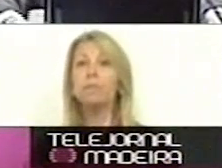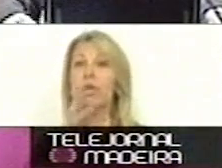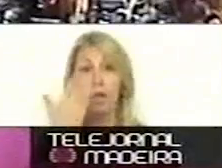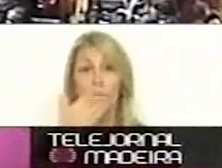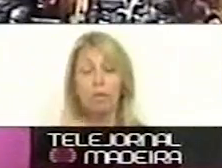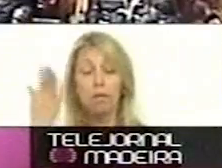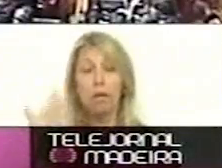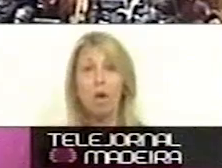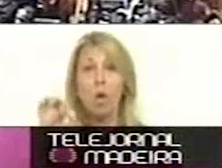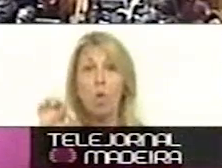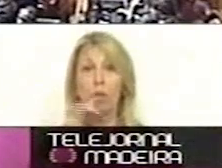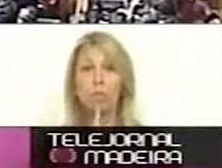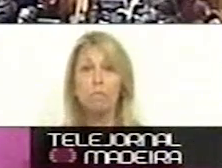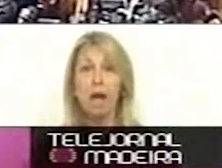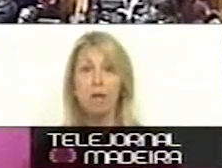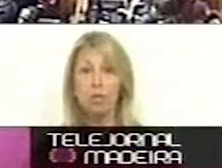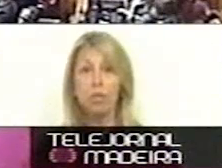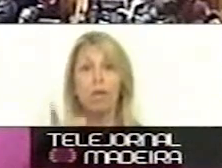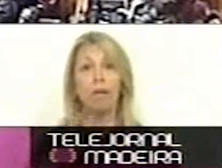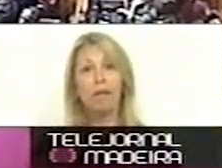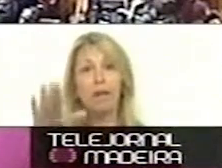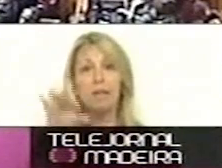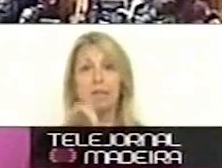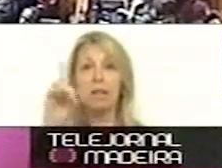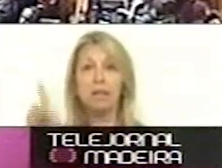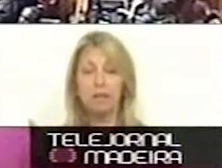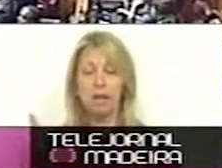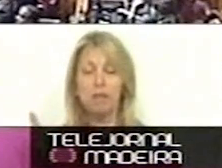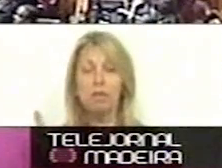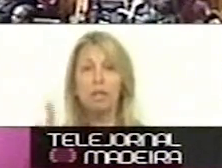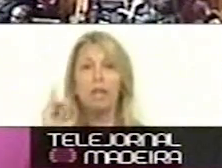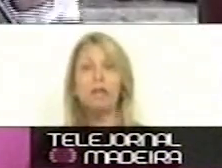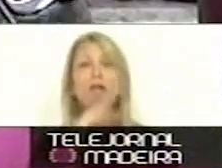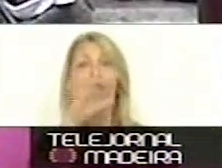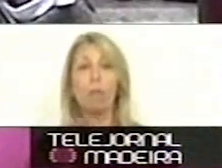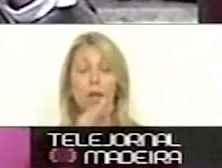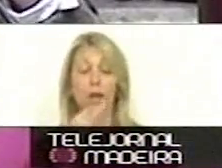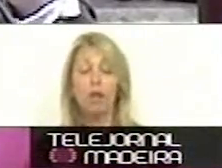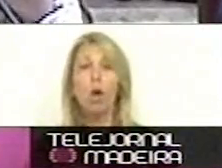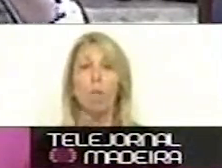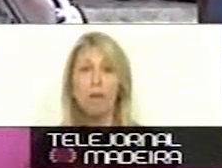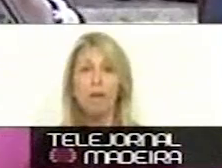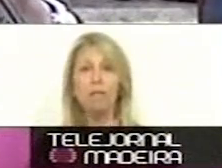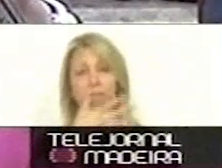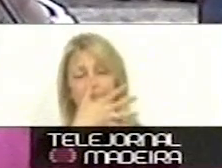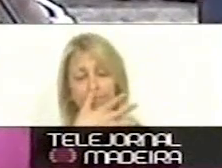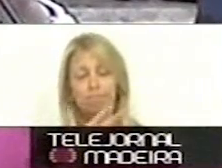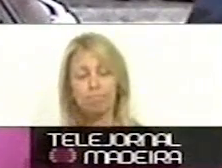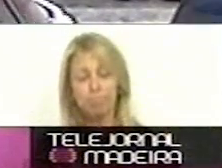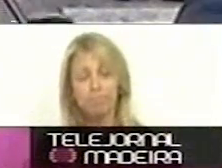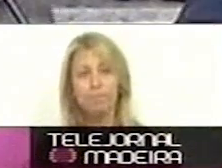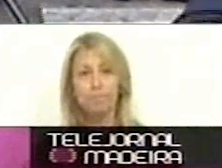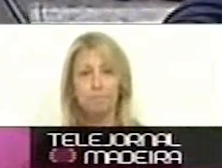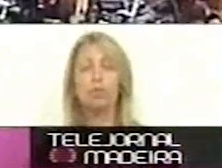uma deputada socialista. Isabel Sinalino foi eleita deputada à Assembleia da República nas 7ª, 8ª e